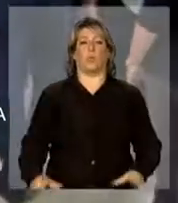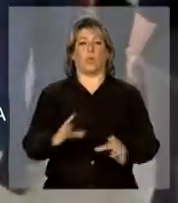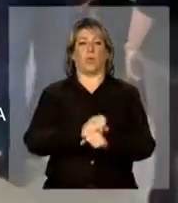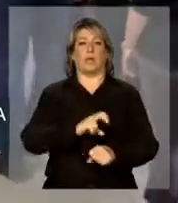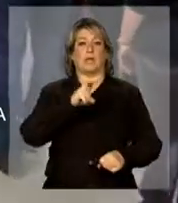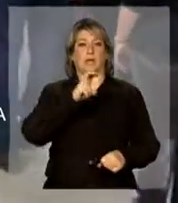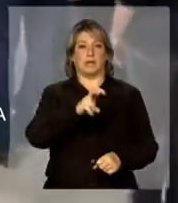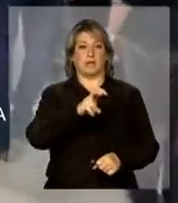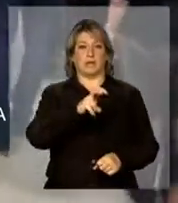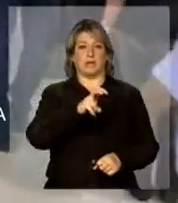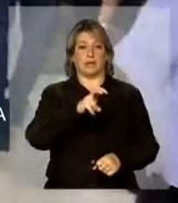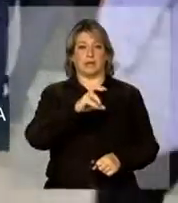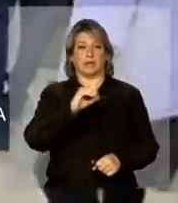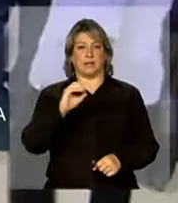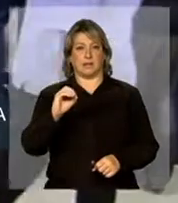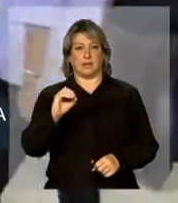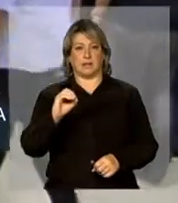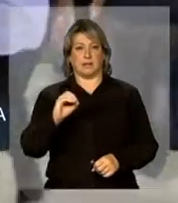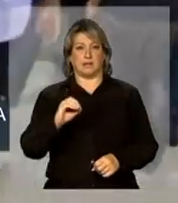500 e 900